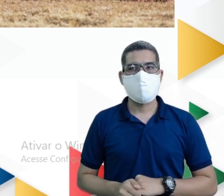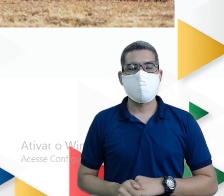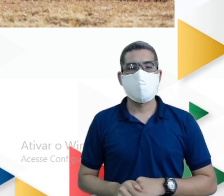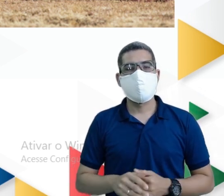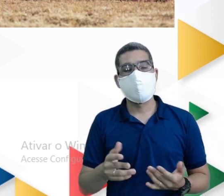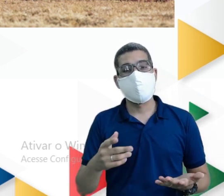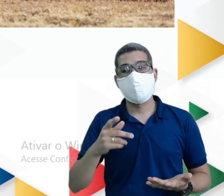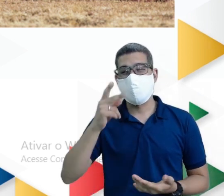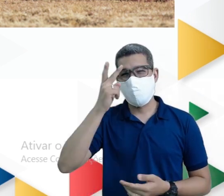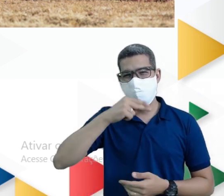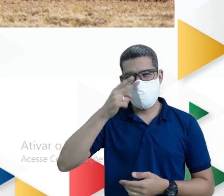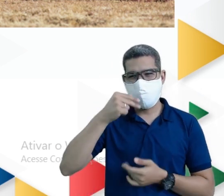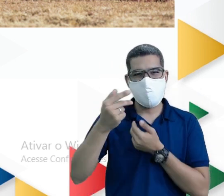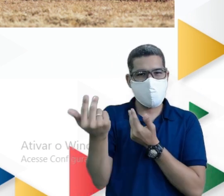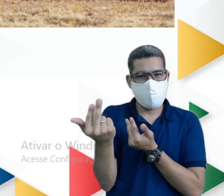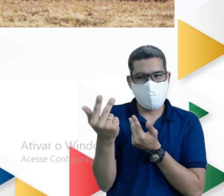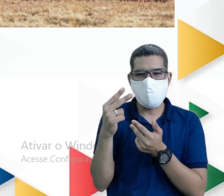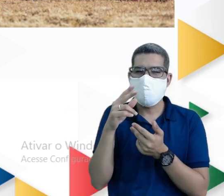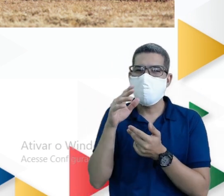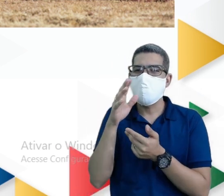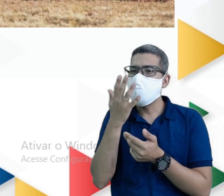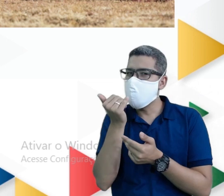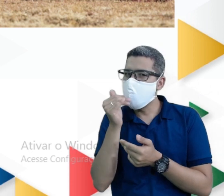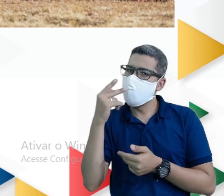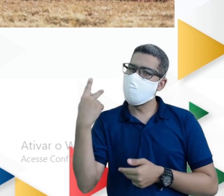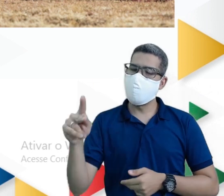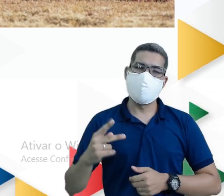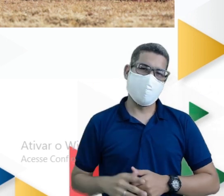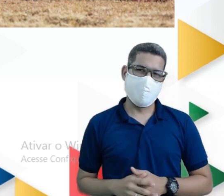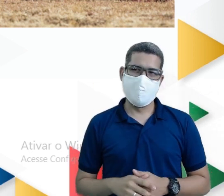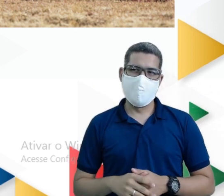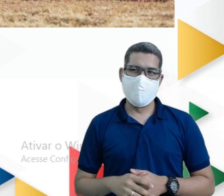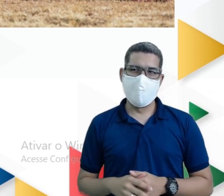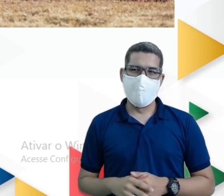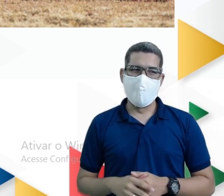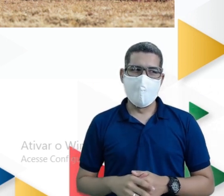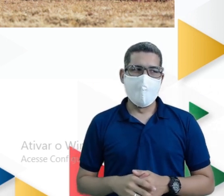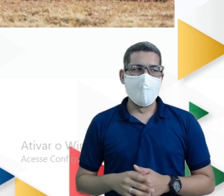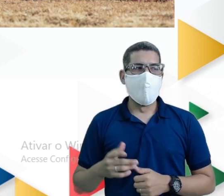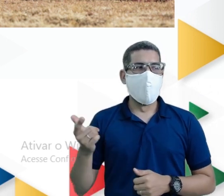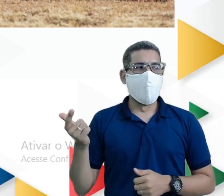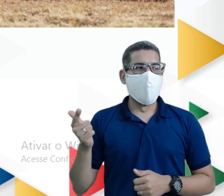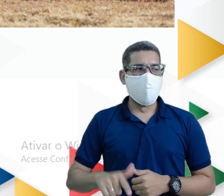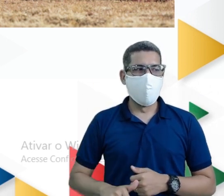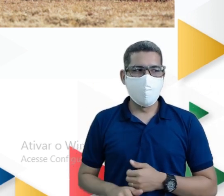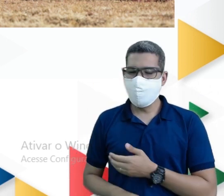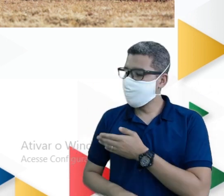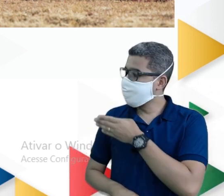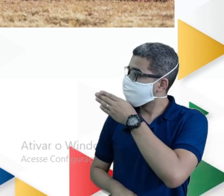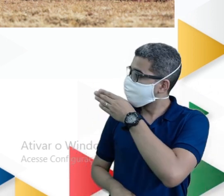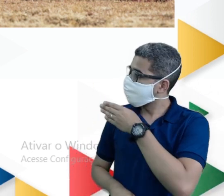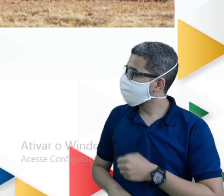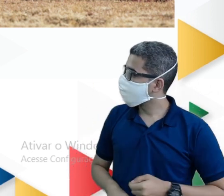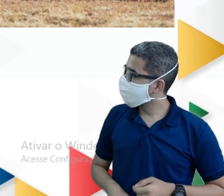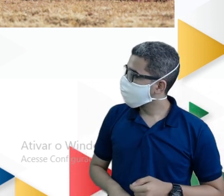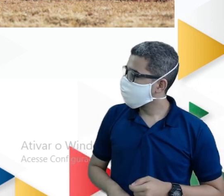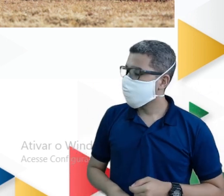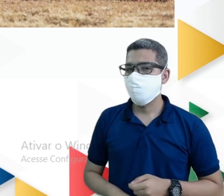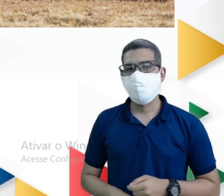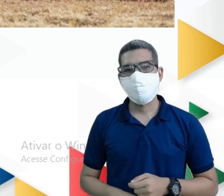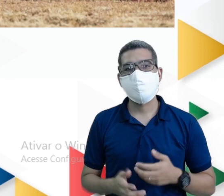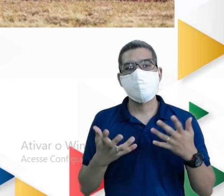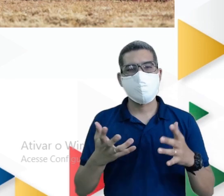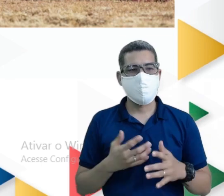da mesma espécie. Já a competição a gente vai ter aí uma disputa